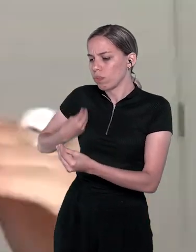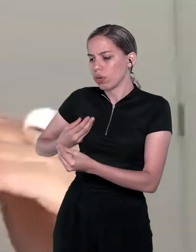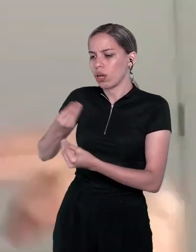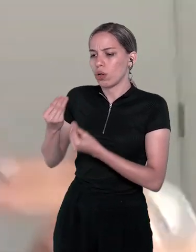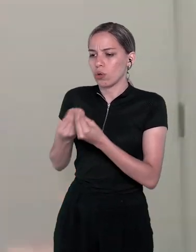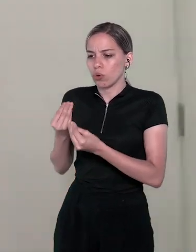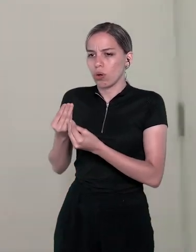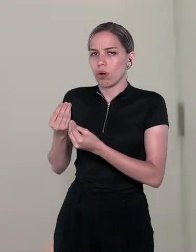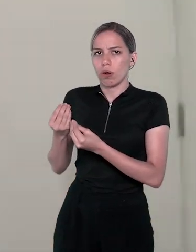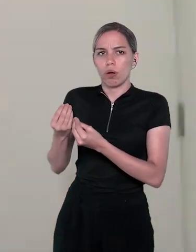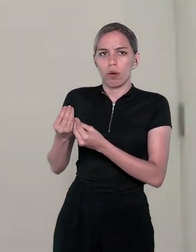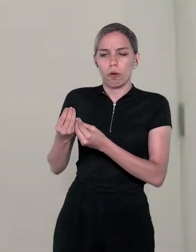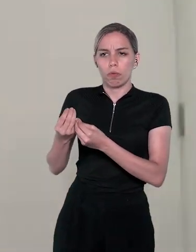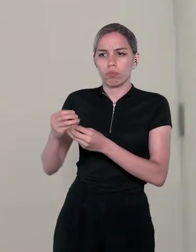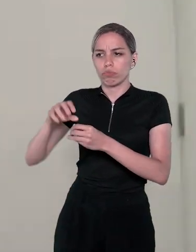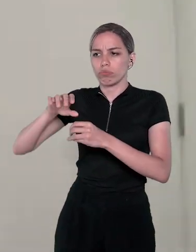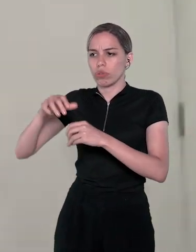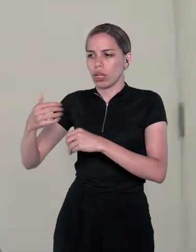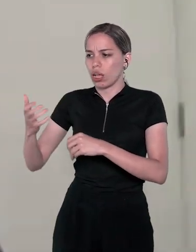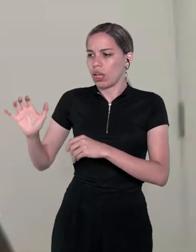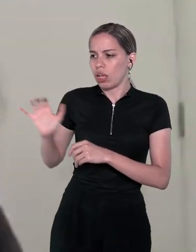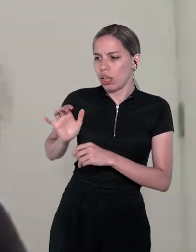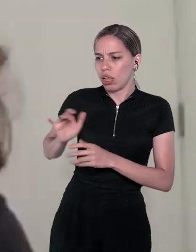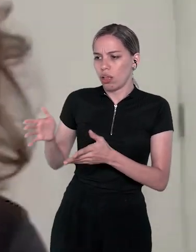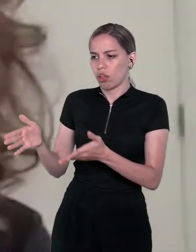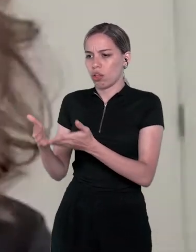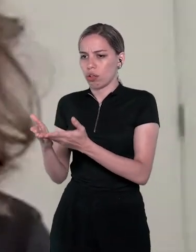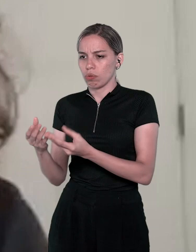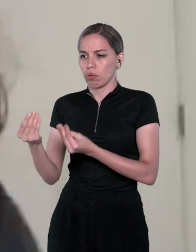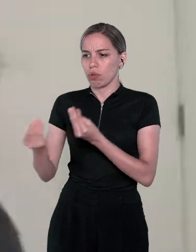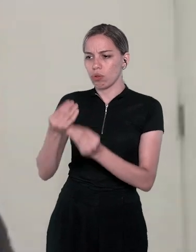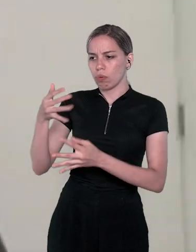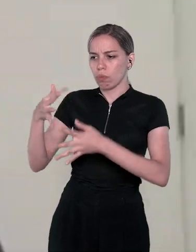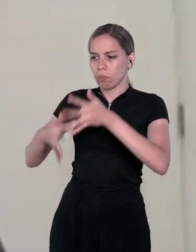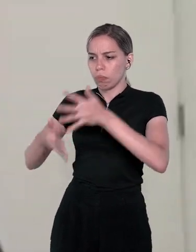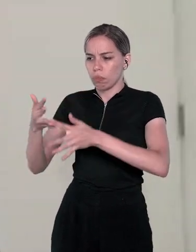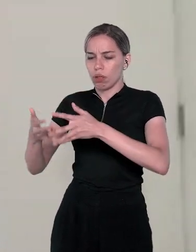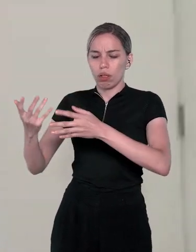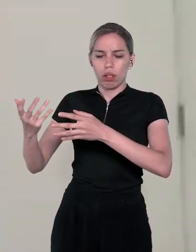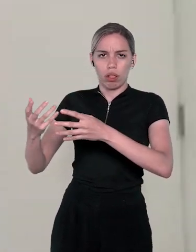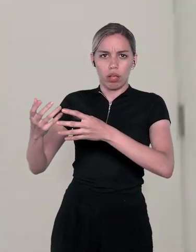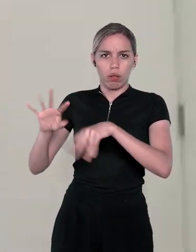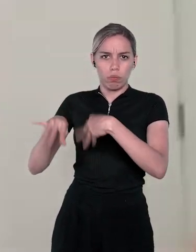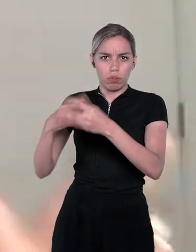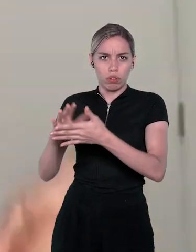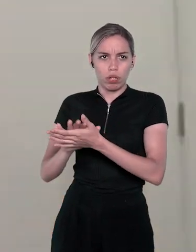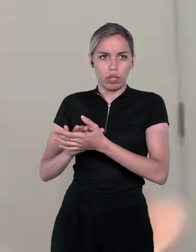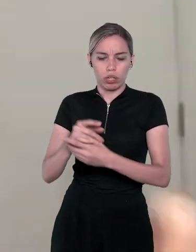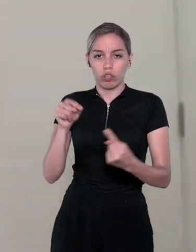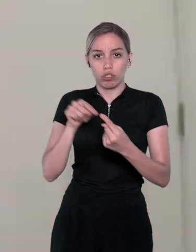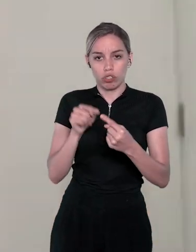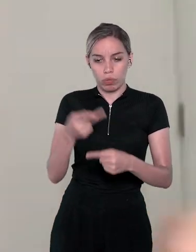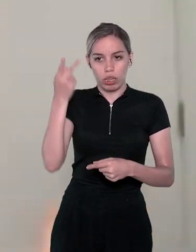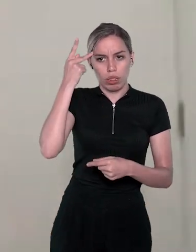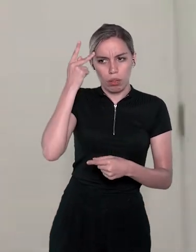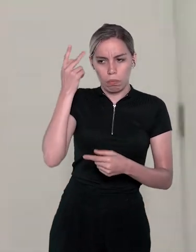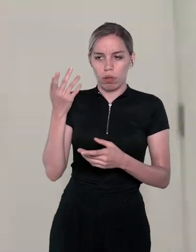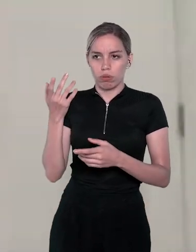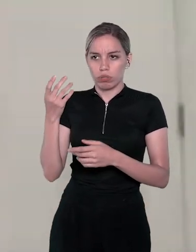os estratos, as classes, os conflitos, tudo isso já está dado. São Paulo